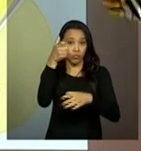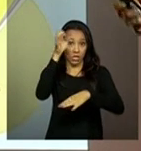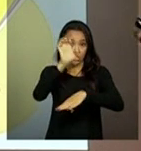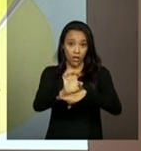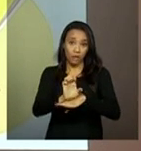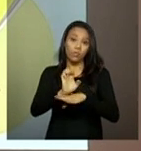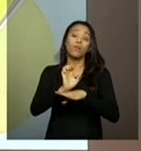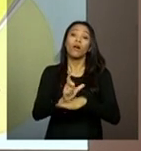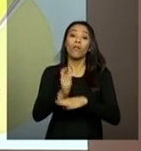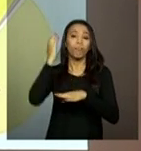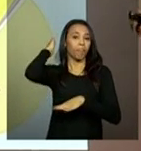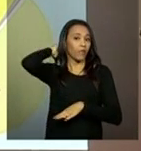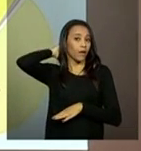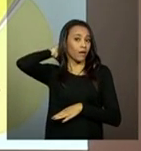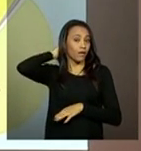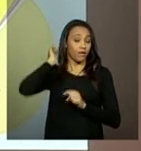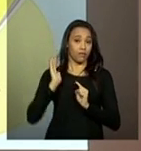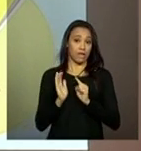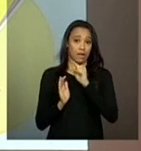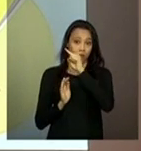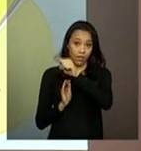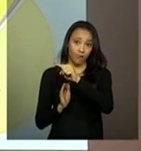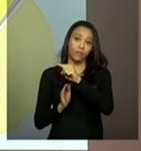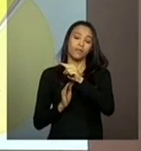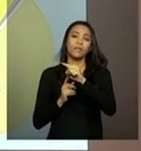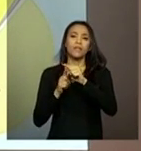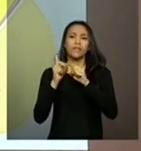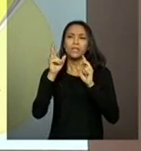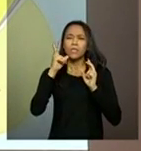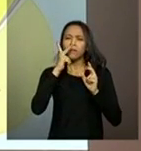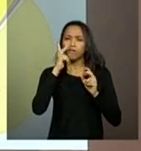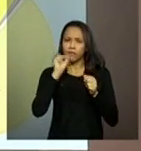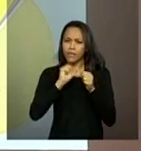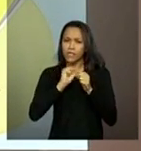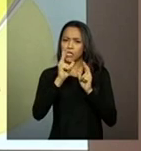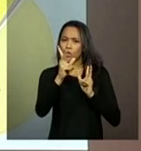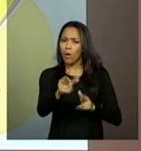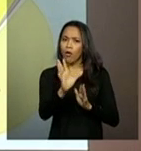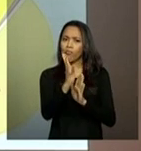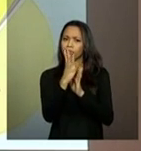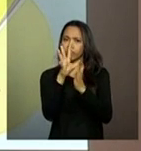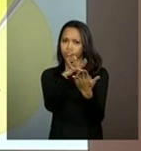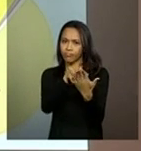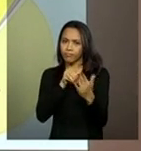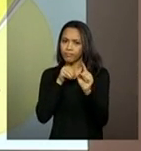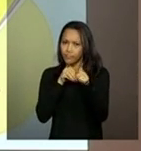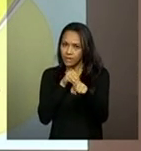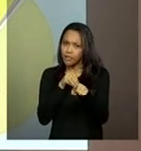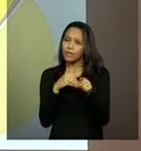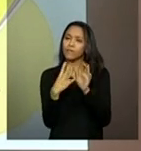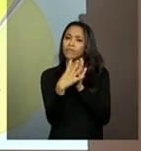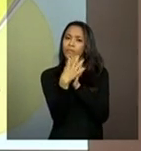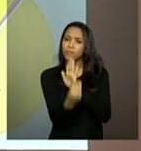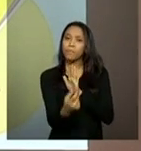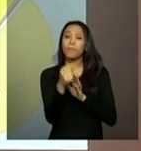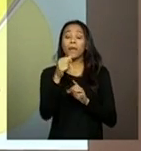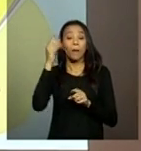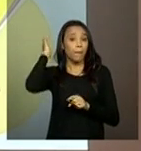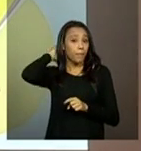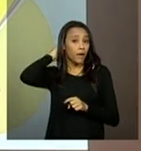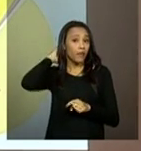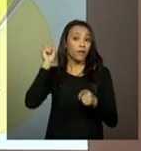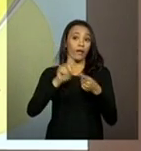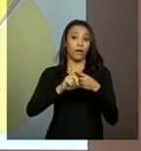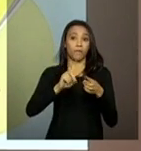estado do Pará e produzir o gráfico relativo ao estado do Pará. Vocês veem aqui pela proporção, aqui Pará, Mato Grosso e